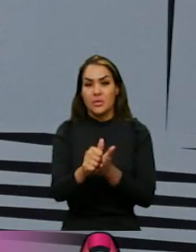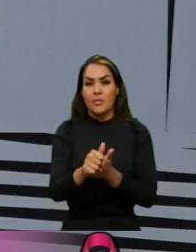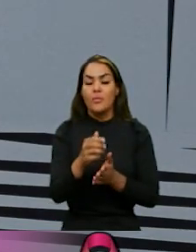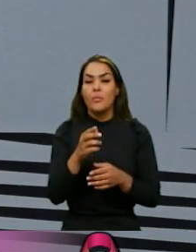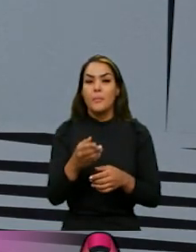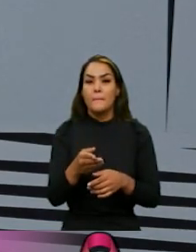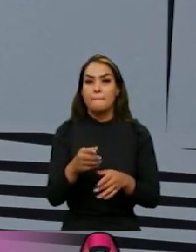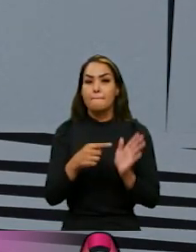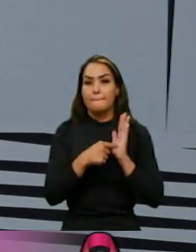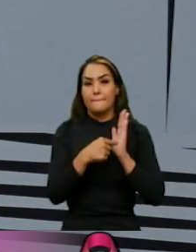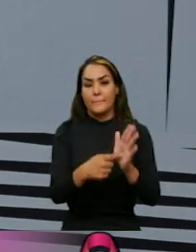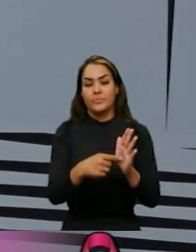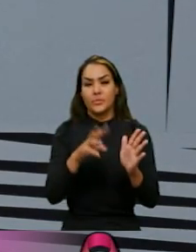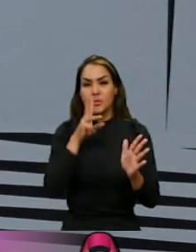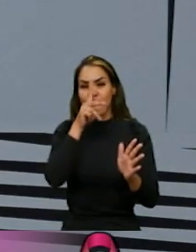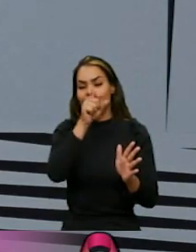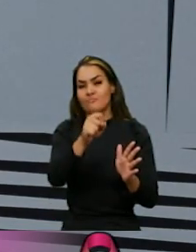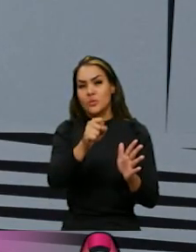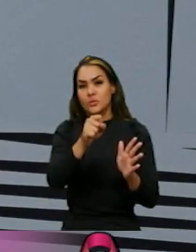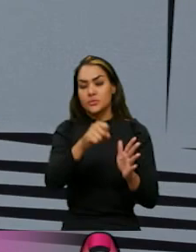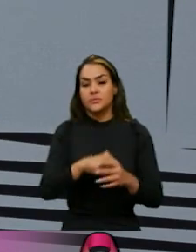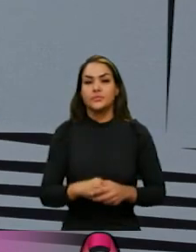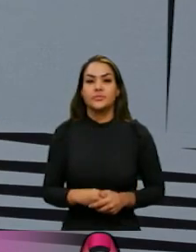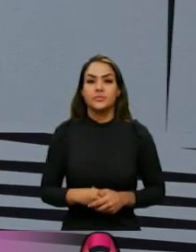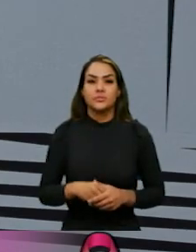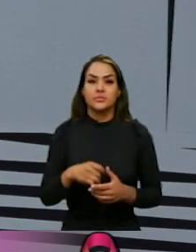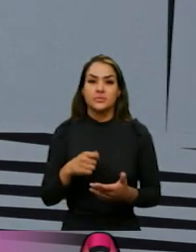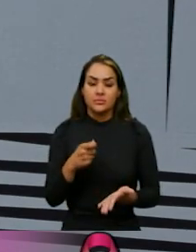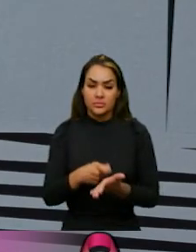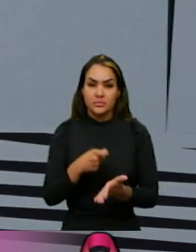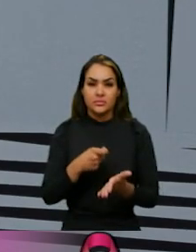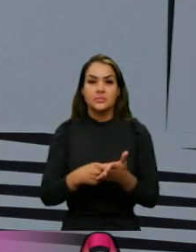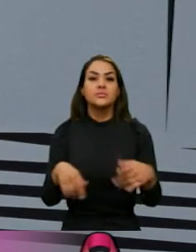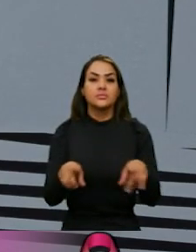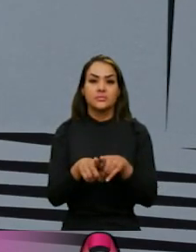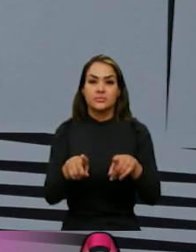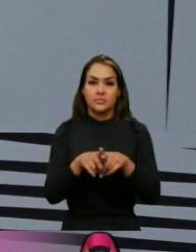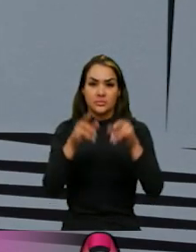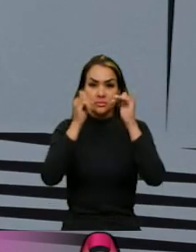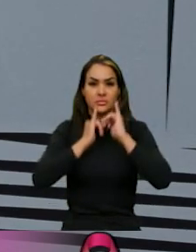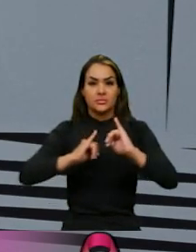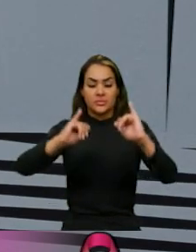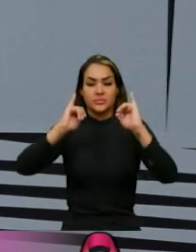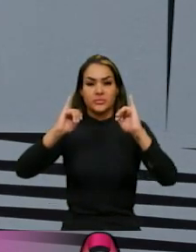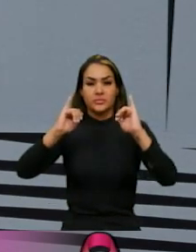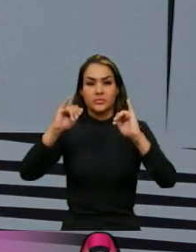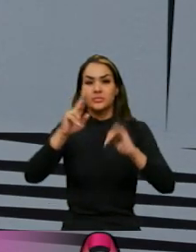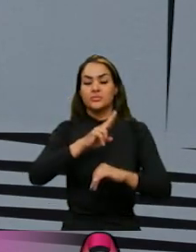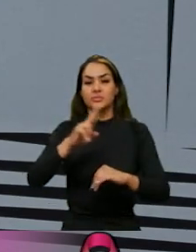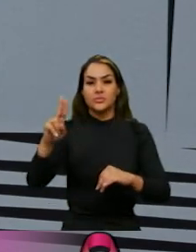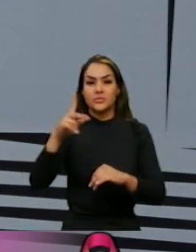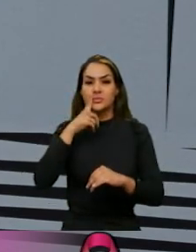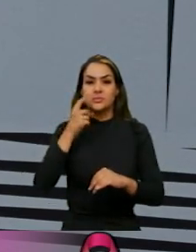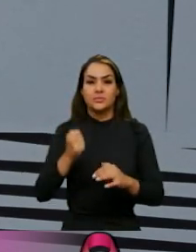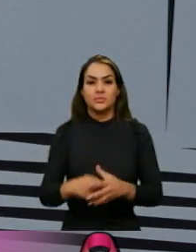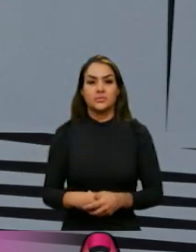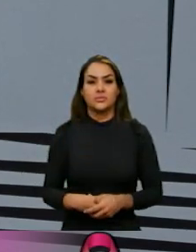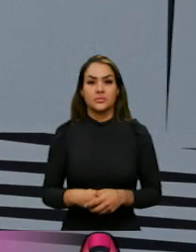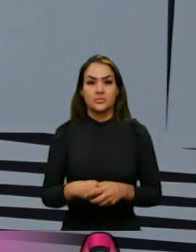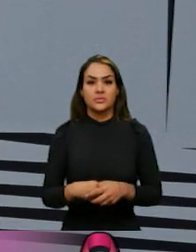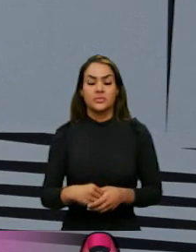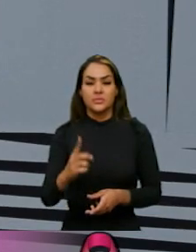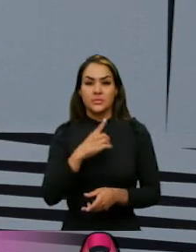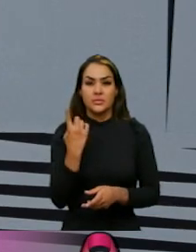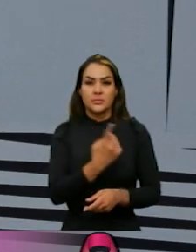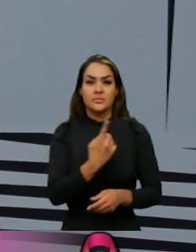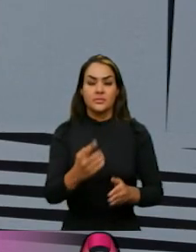e dedicações. E ainda elevam o nome de Araçatuba, engrandecendo o nosso esporte. Requeremos ouvir do plenário